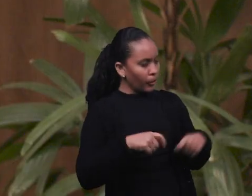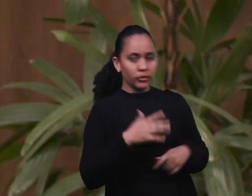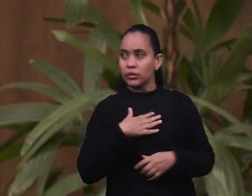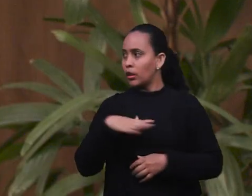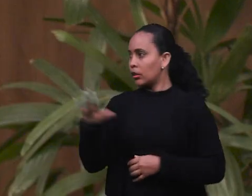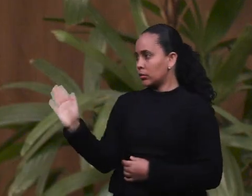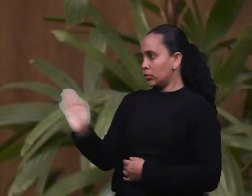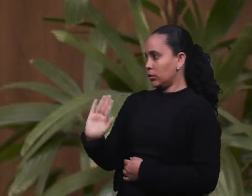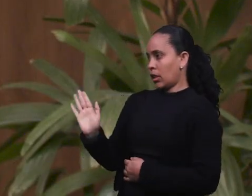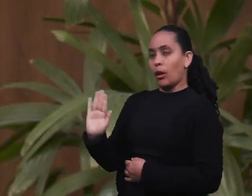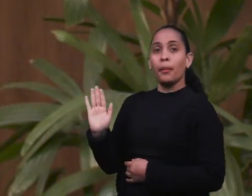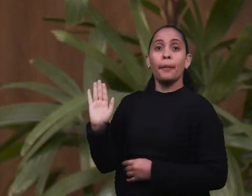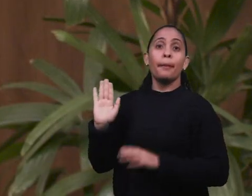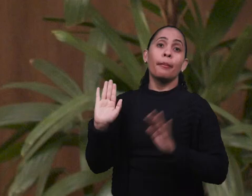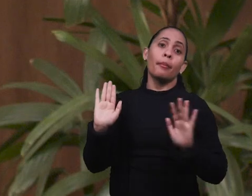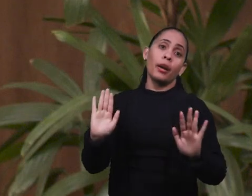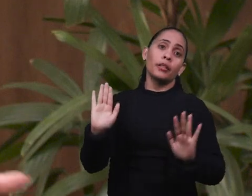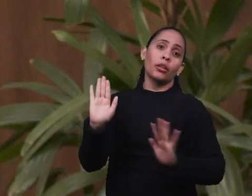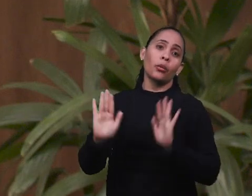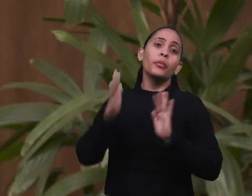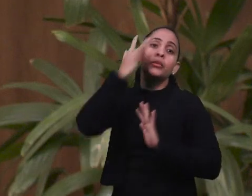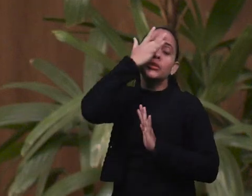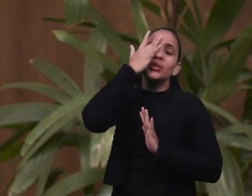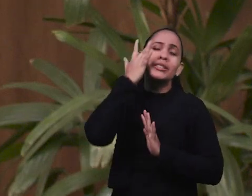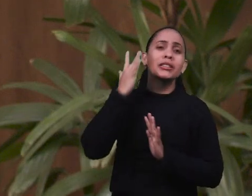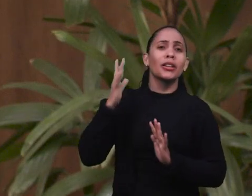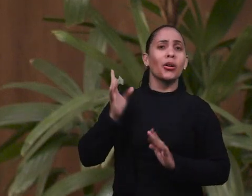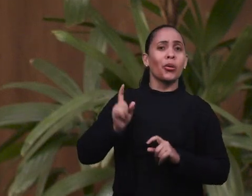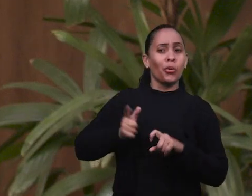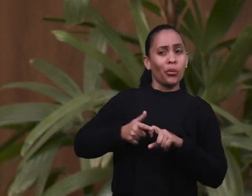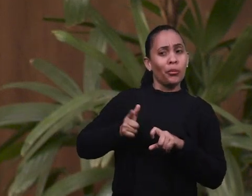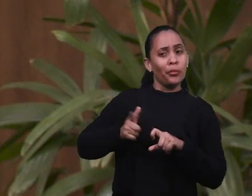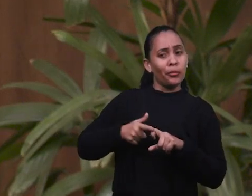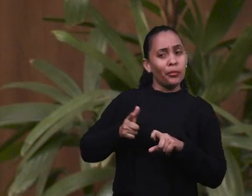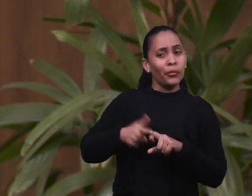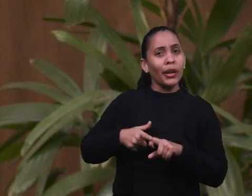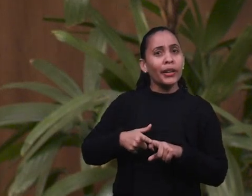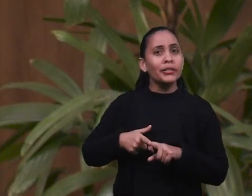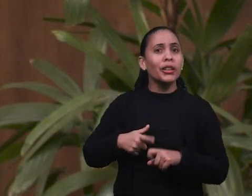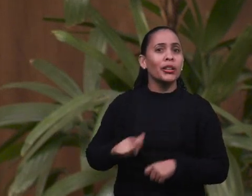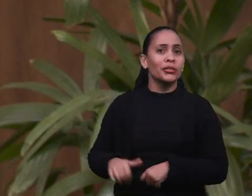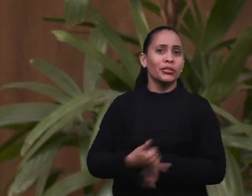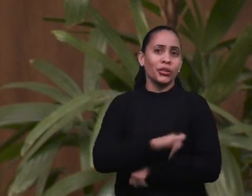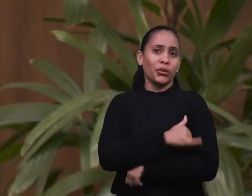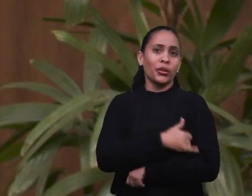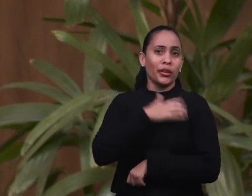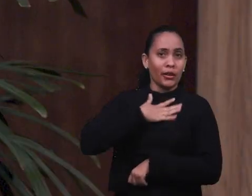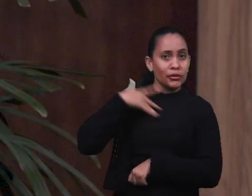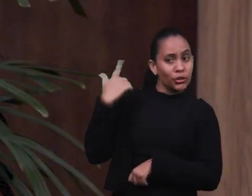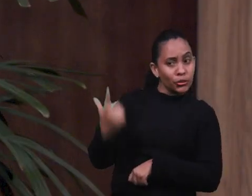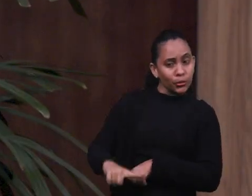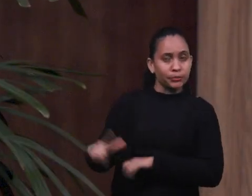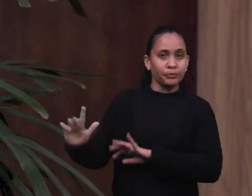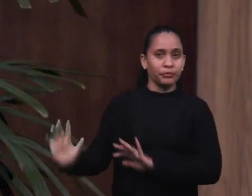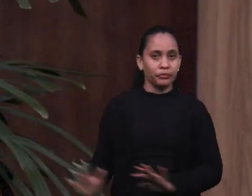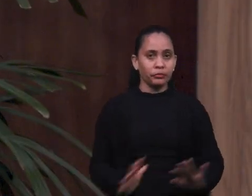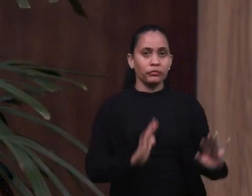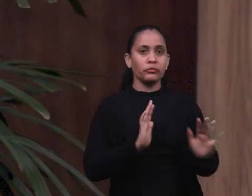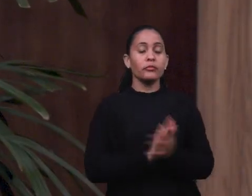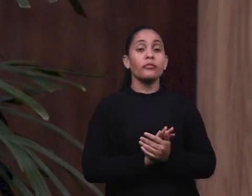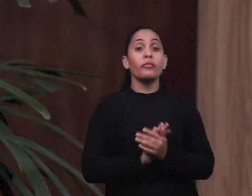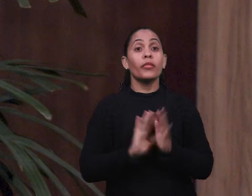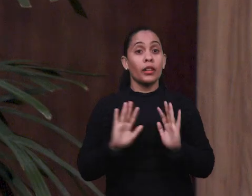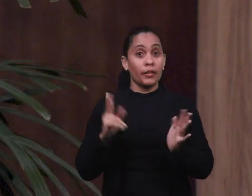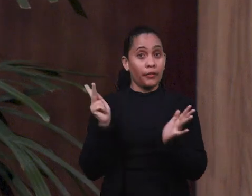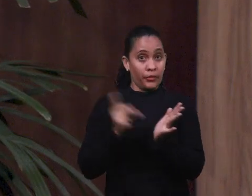dependência não causa não. Só que algumas pessoas ficam com medo de suspender a canetinha depois, porque ficam com medo de engordar tudo de novo. E é verdade